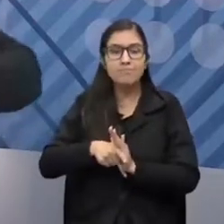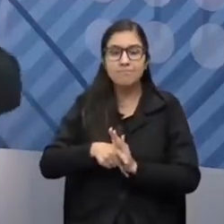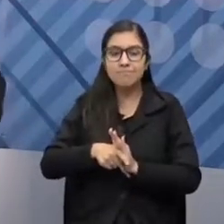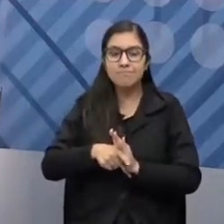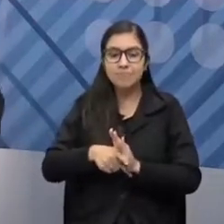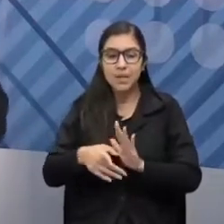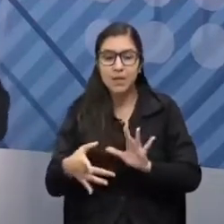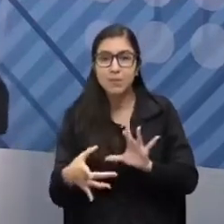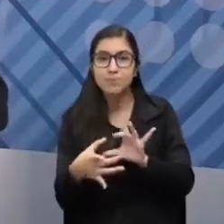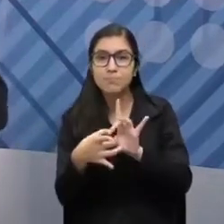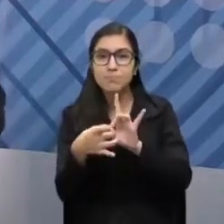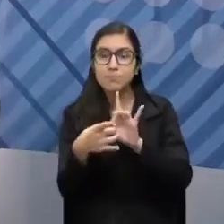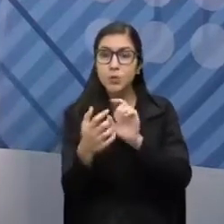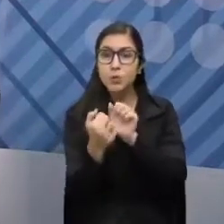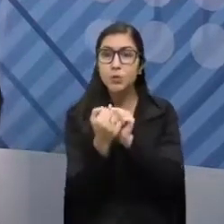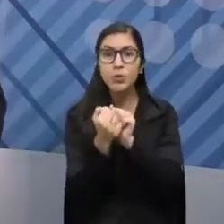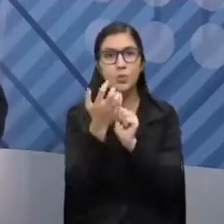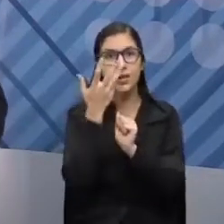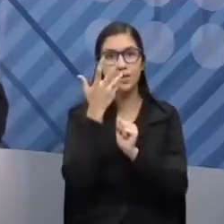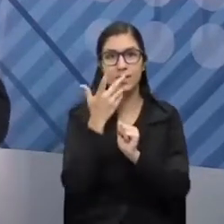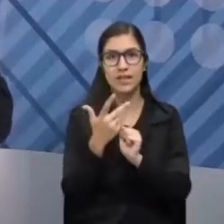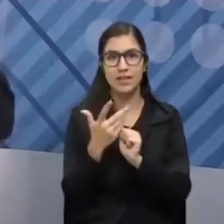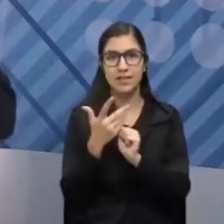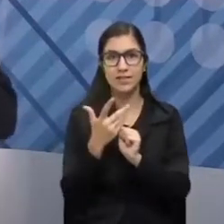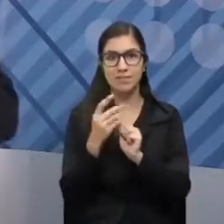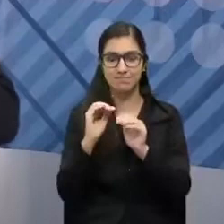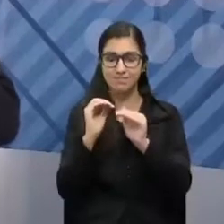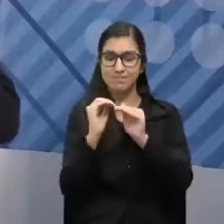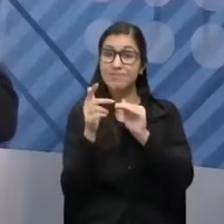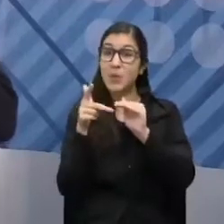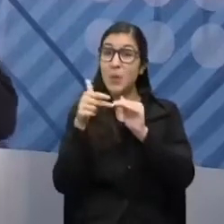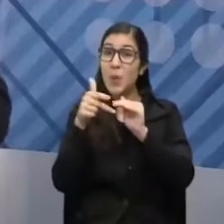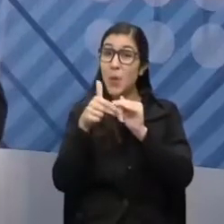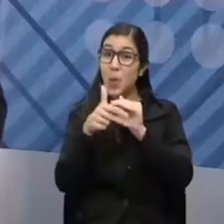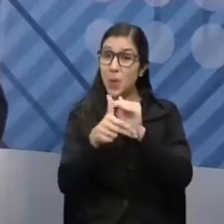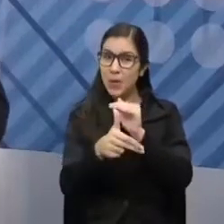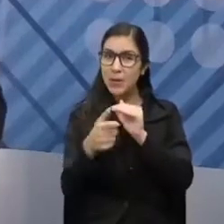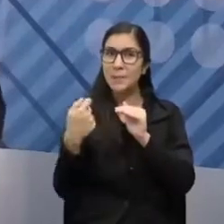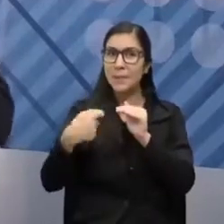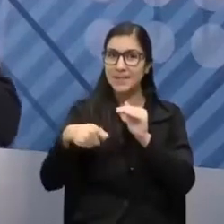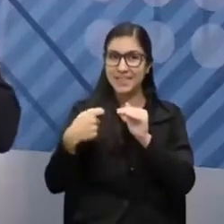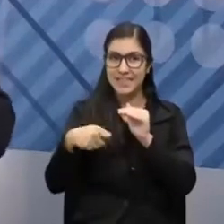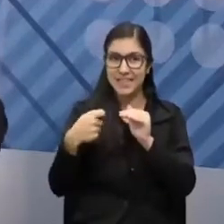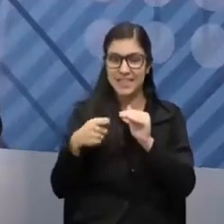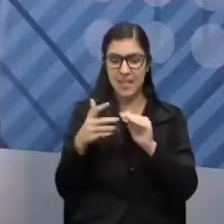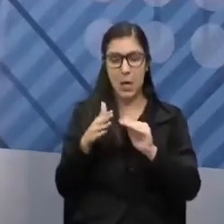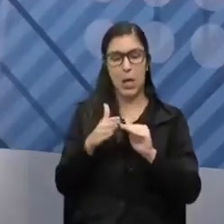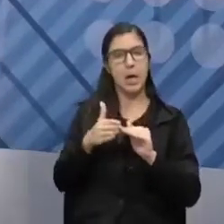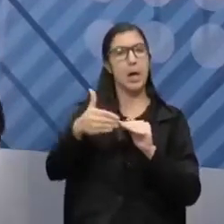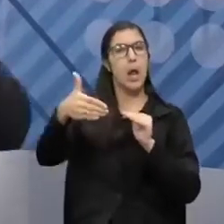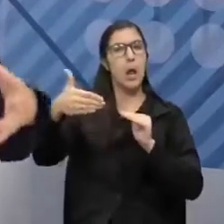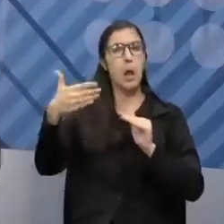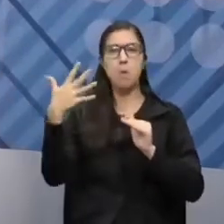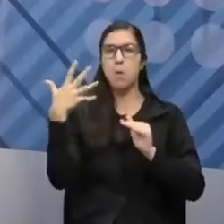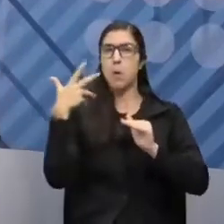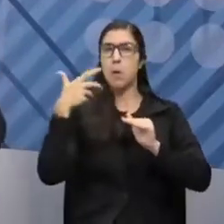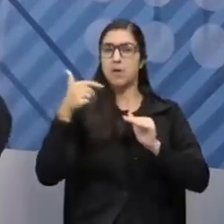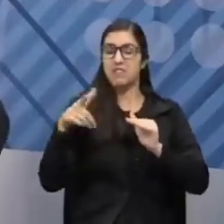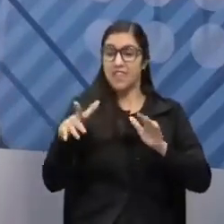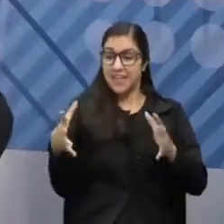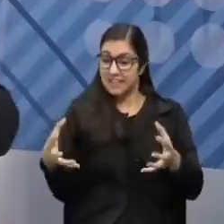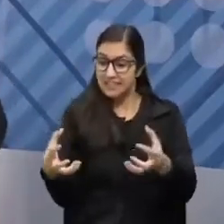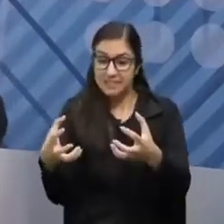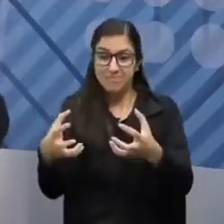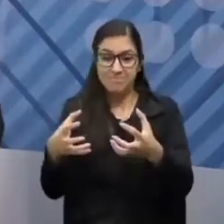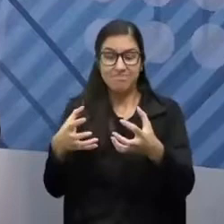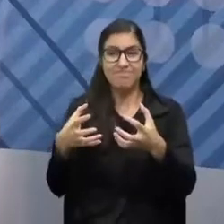em sintonia com essa criança. Unhas cortadas, nada de unhas grandes, nada que você tenha que